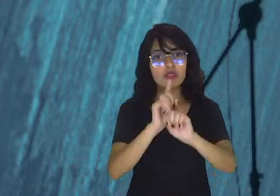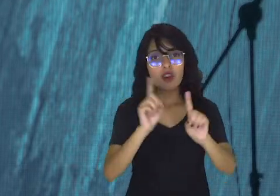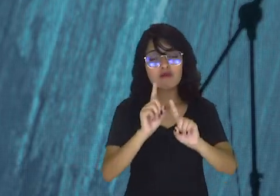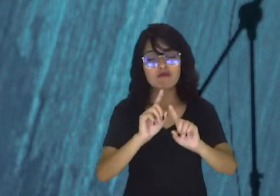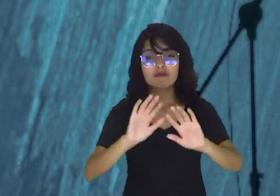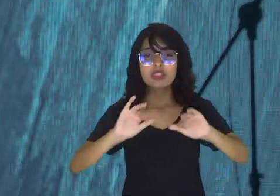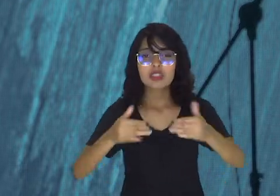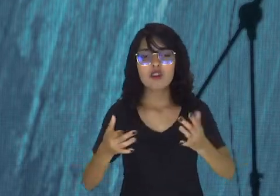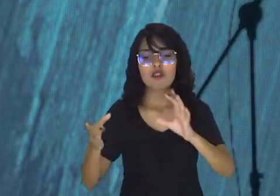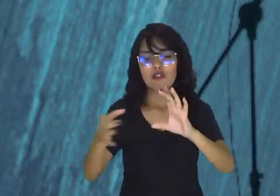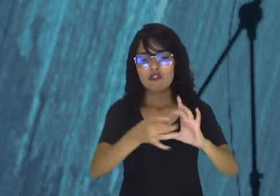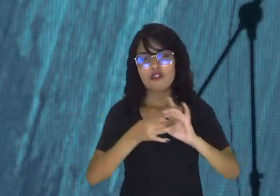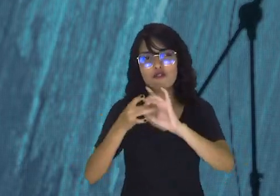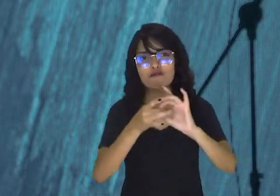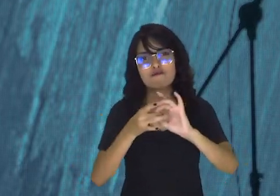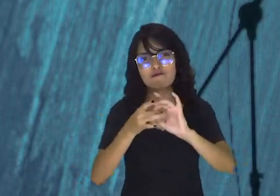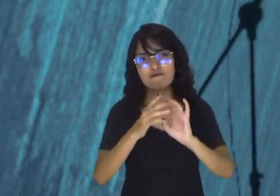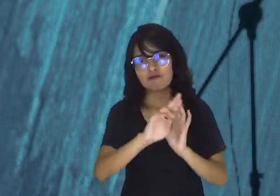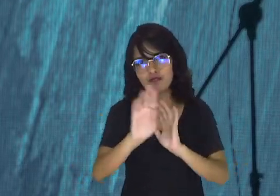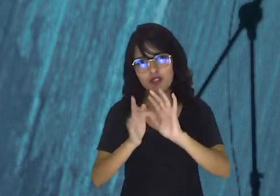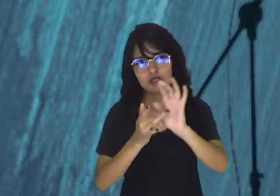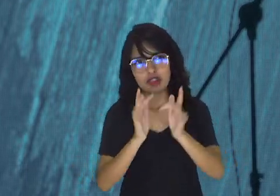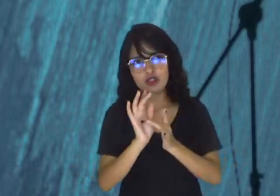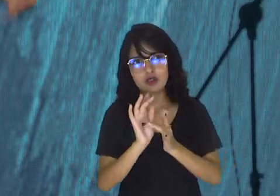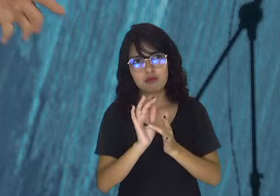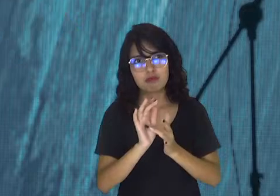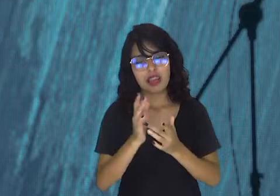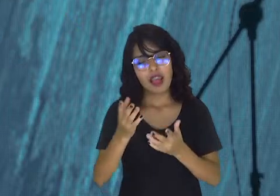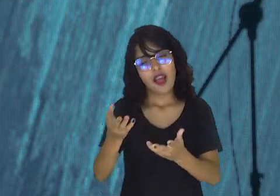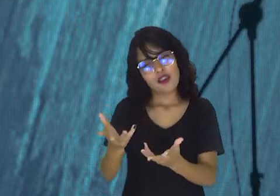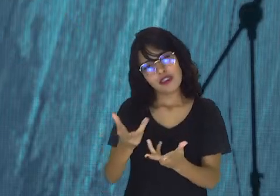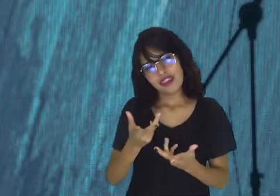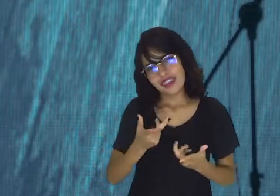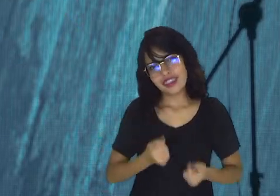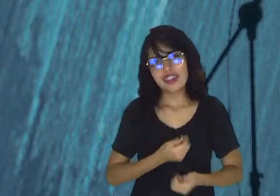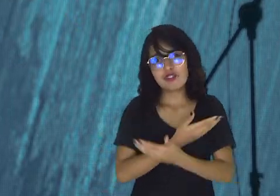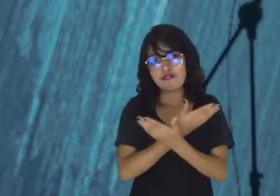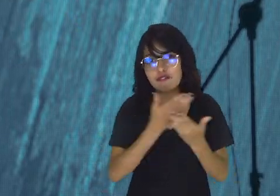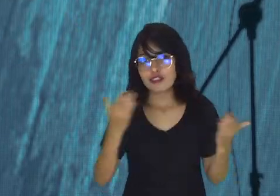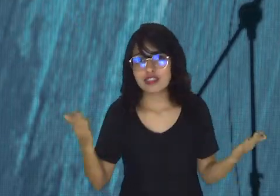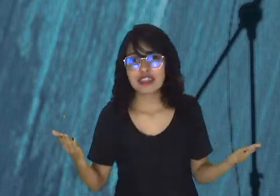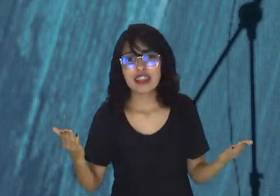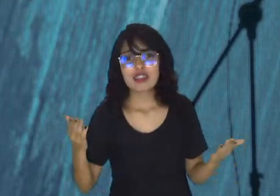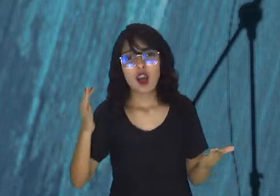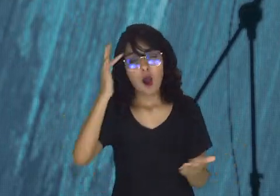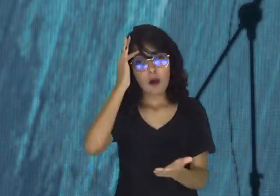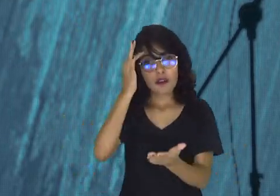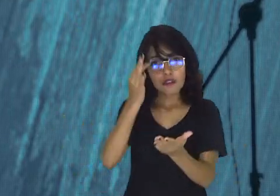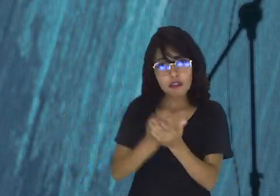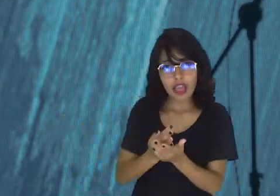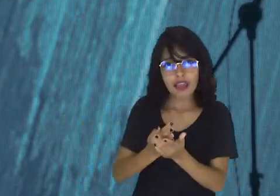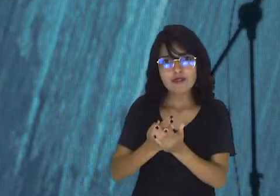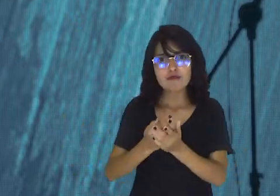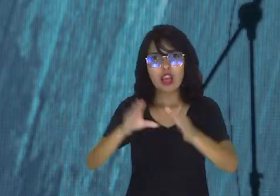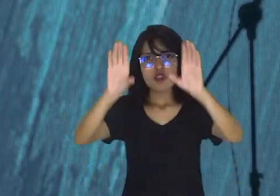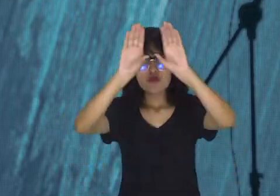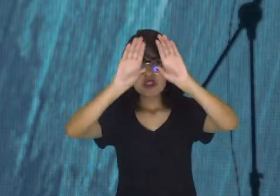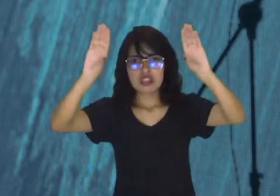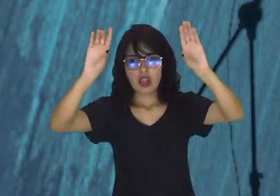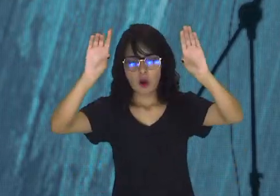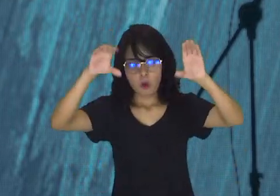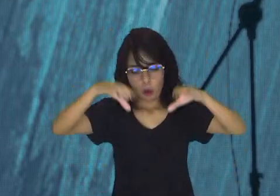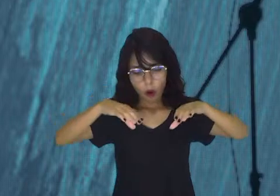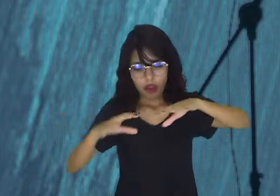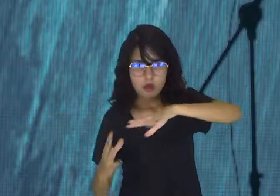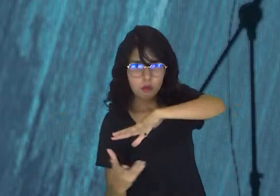Jesus. Bem-vindo a uma fé no céu que move a terra e nos faz ser instrumentos de bênção nessa